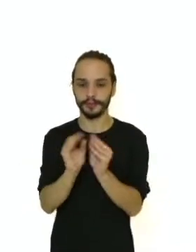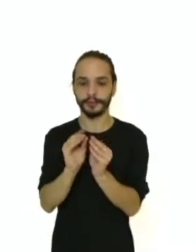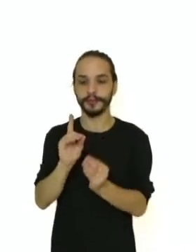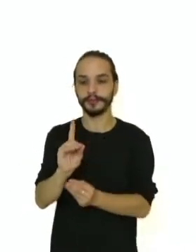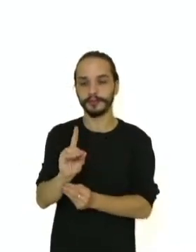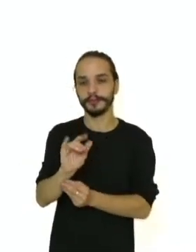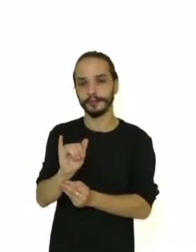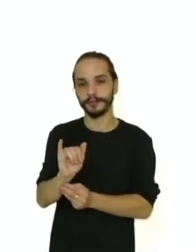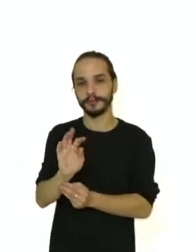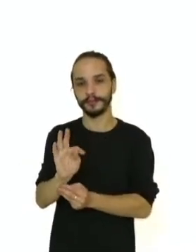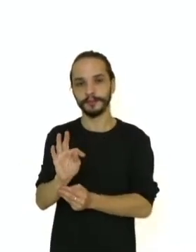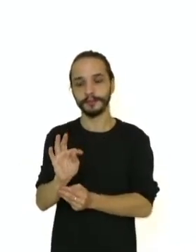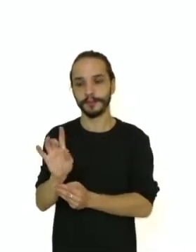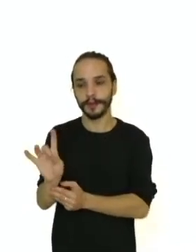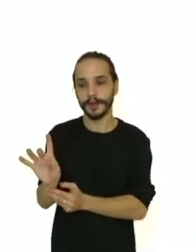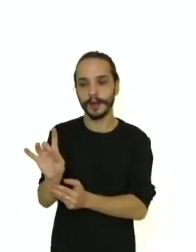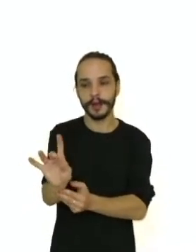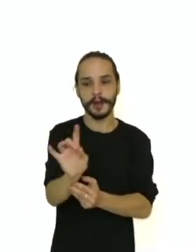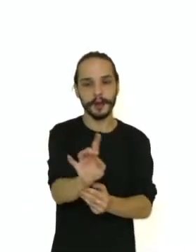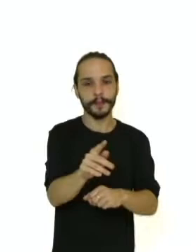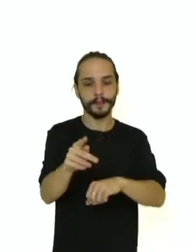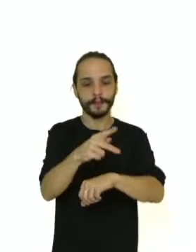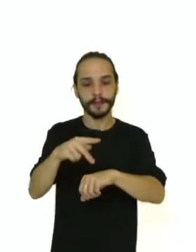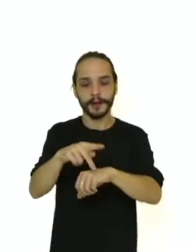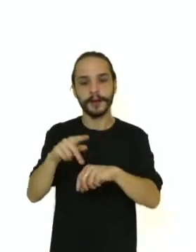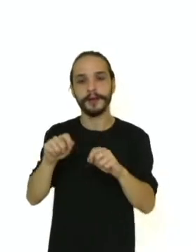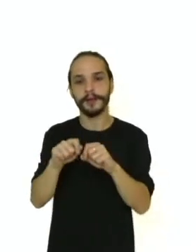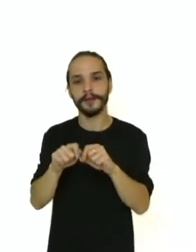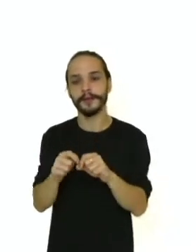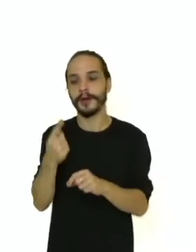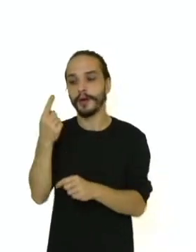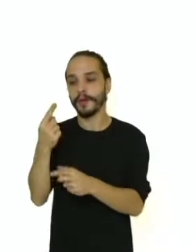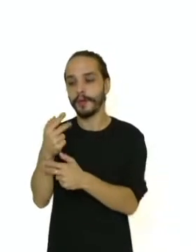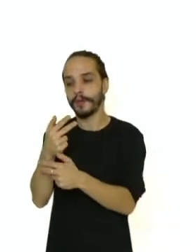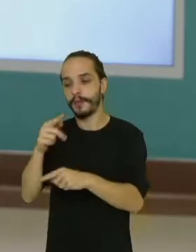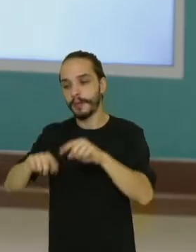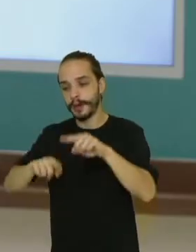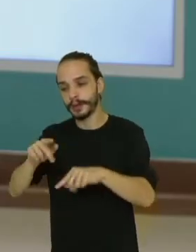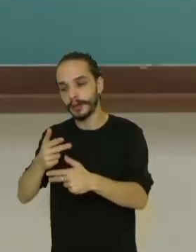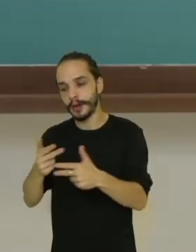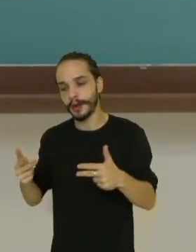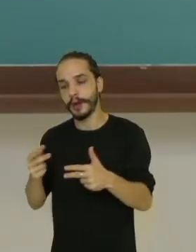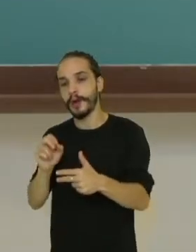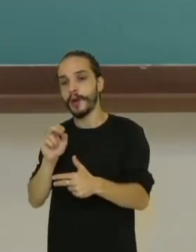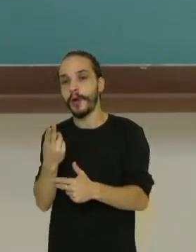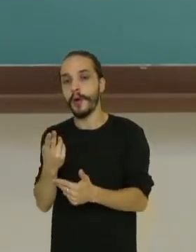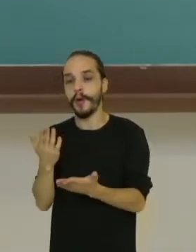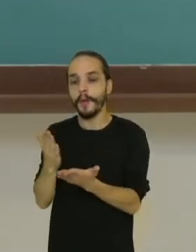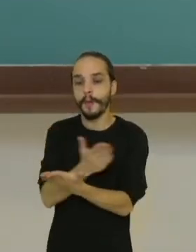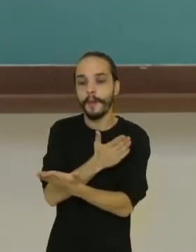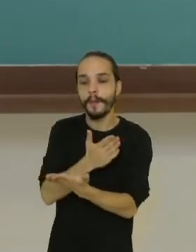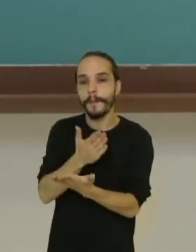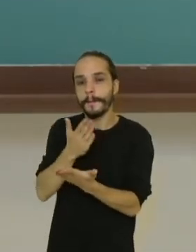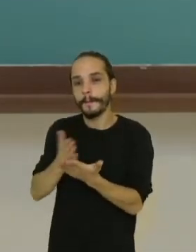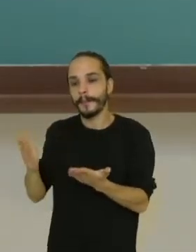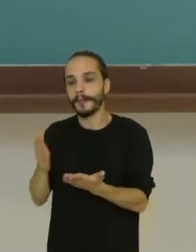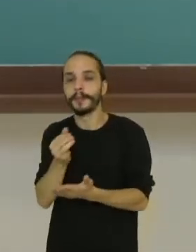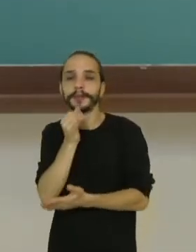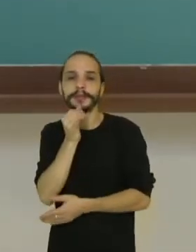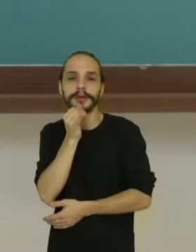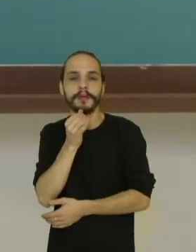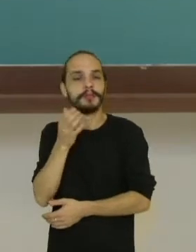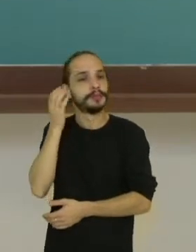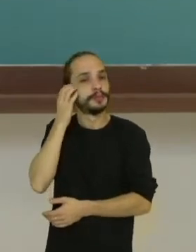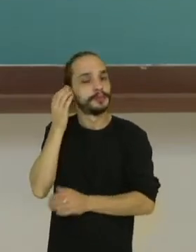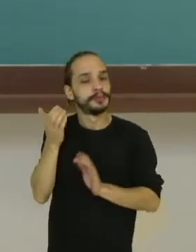Cada país então fica designado a produzir um determinado produto ou parte de um produto. Imagine um celular, que talvez você esteja usando aí